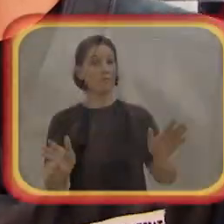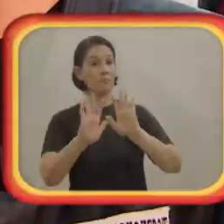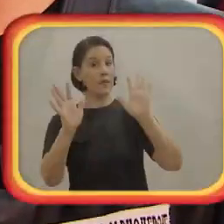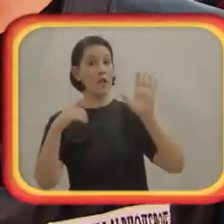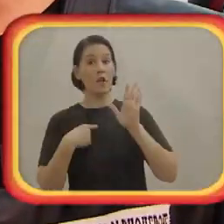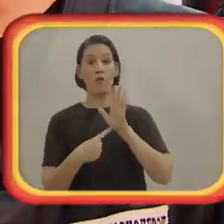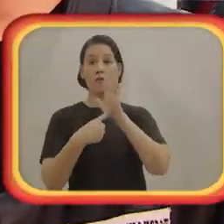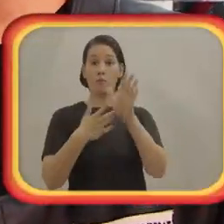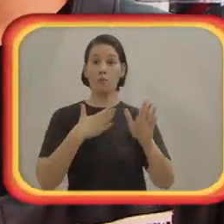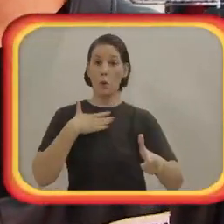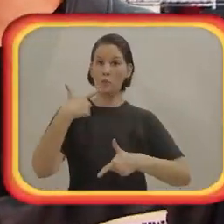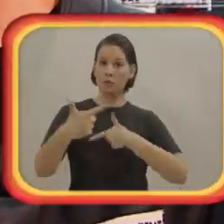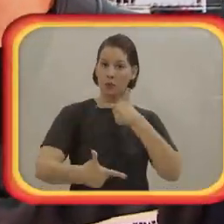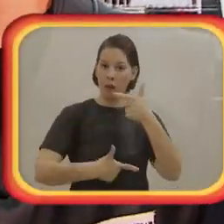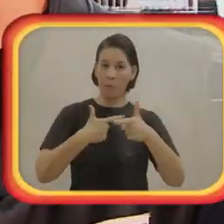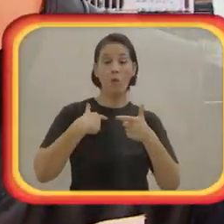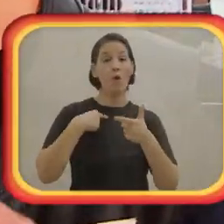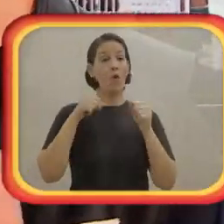Eu vou